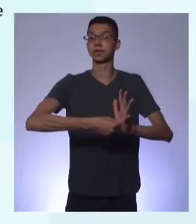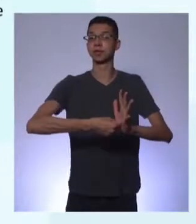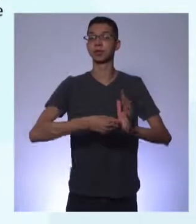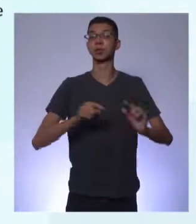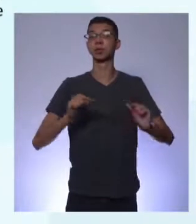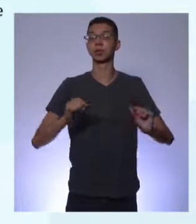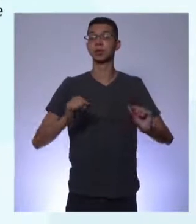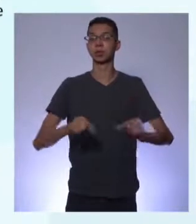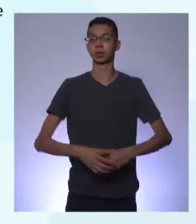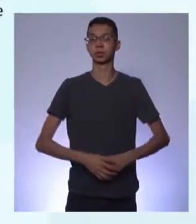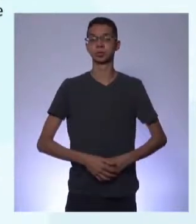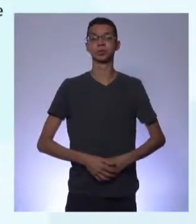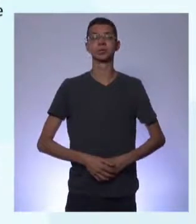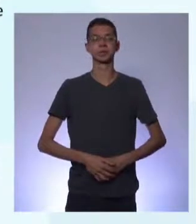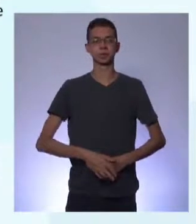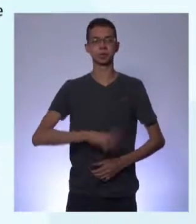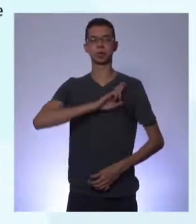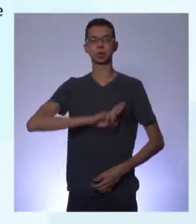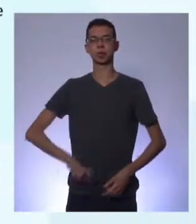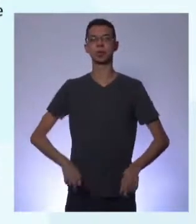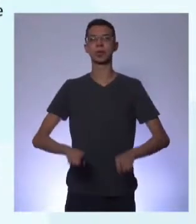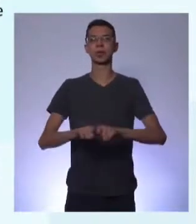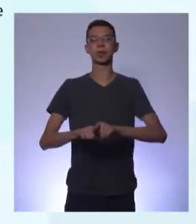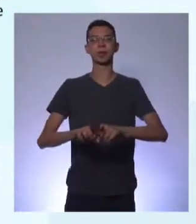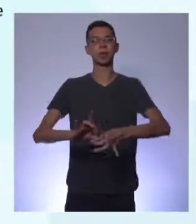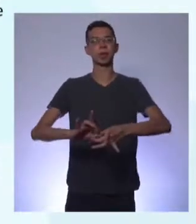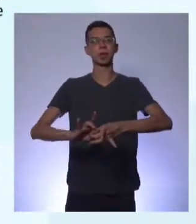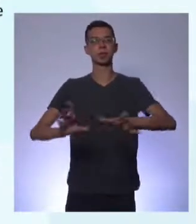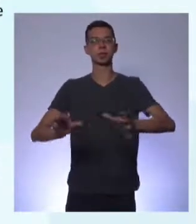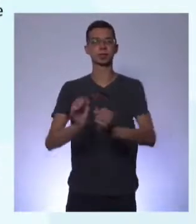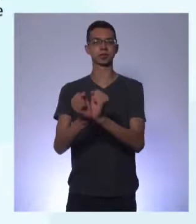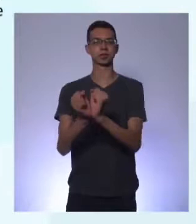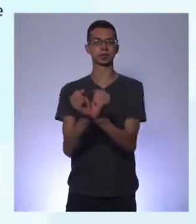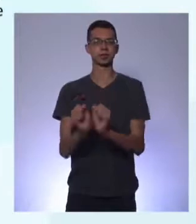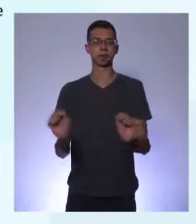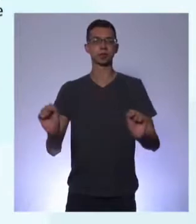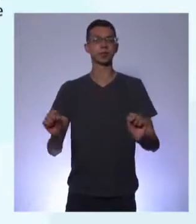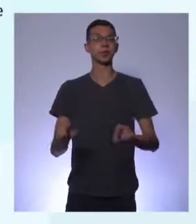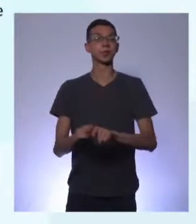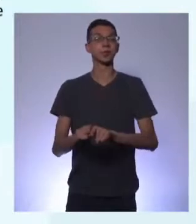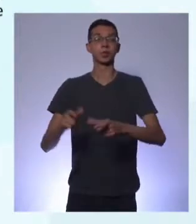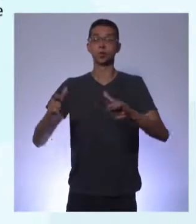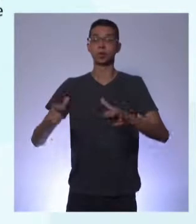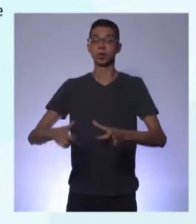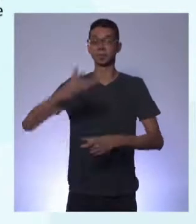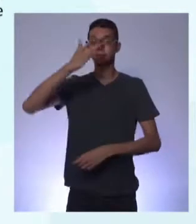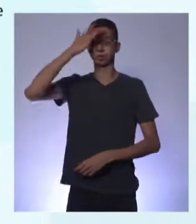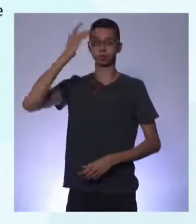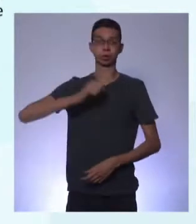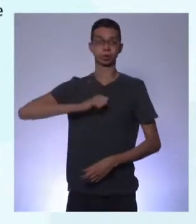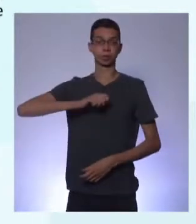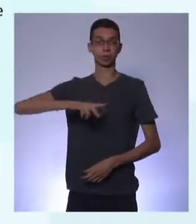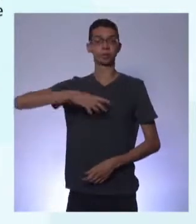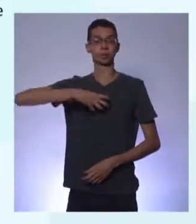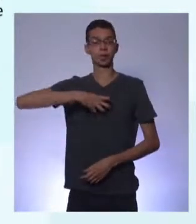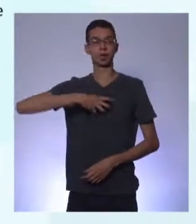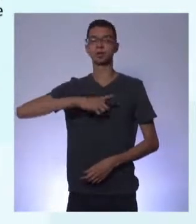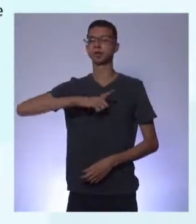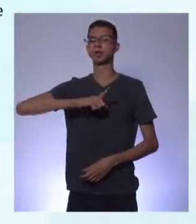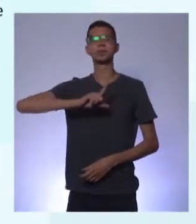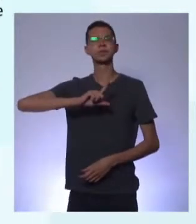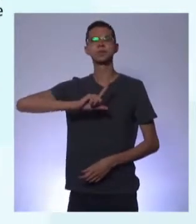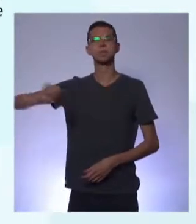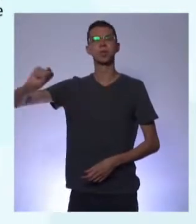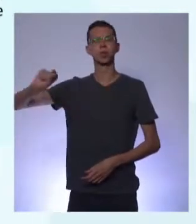libertação dos escravos. Expulsão dos portugueses na Bahia, em 1823, né? Houve combates